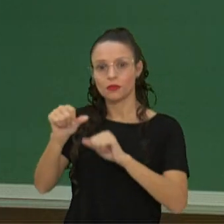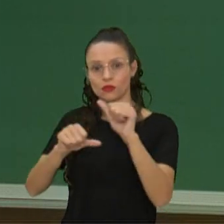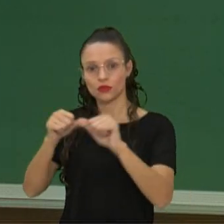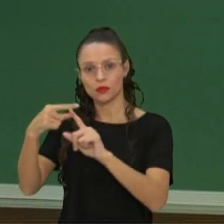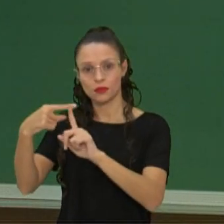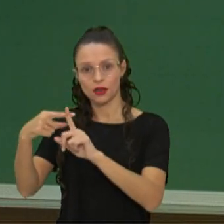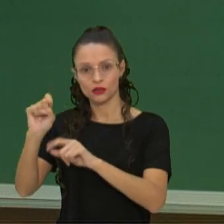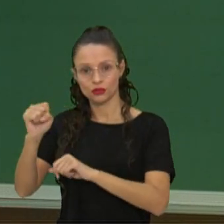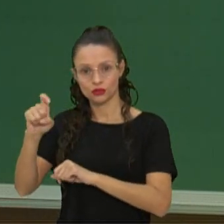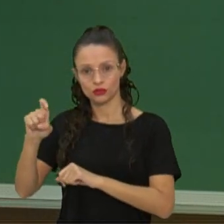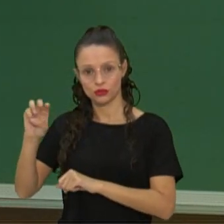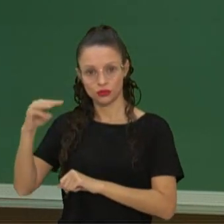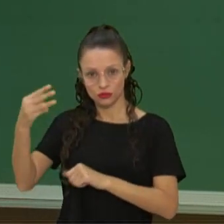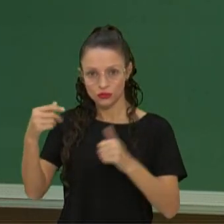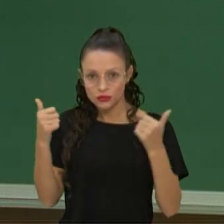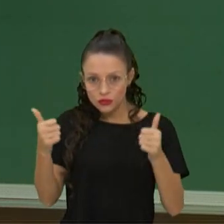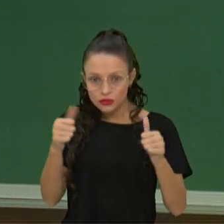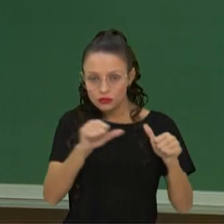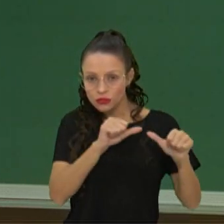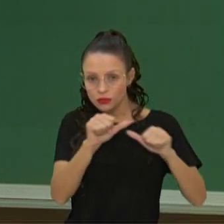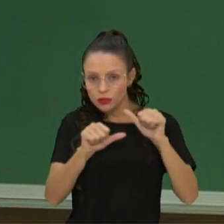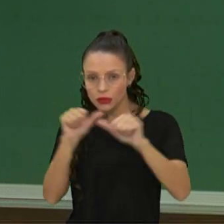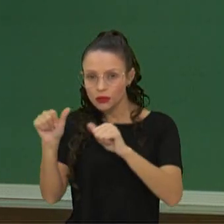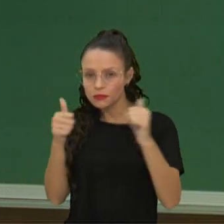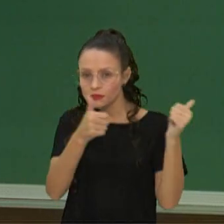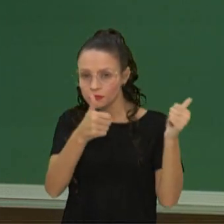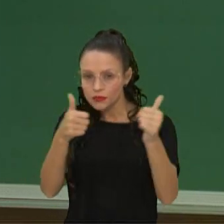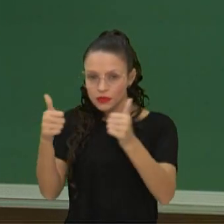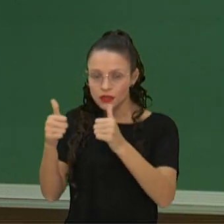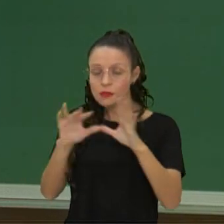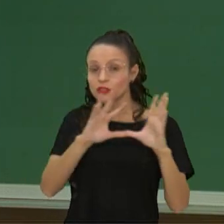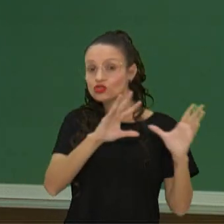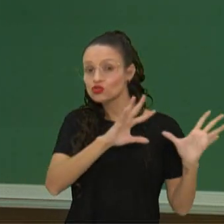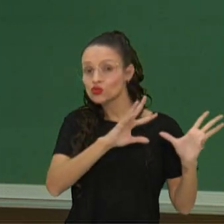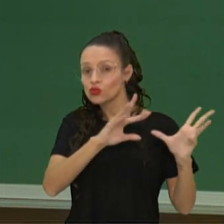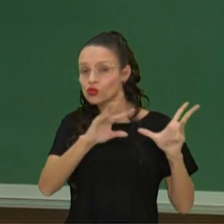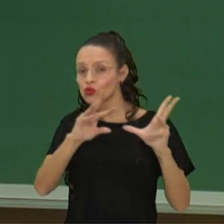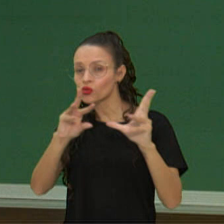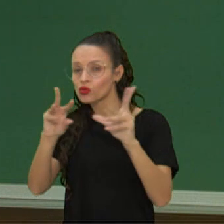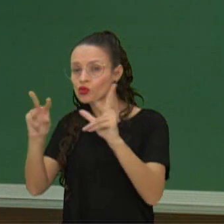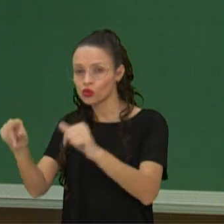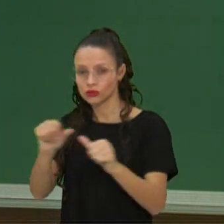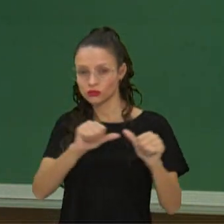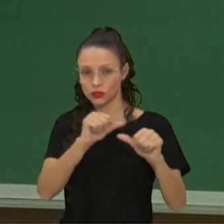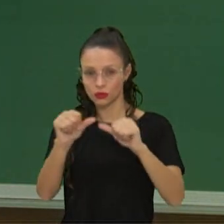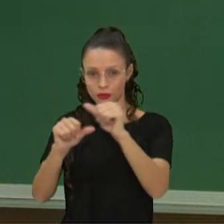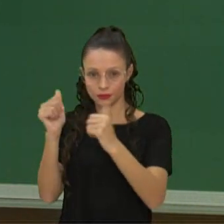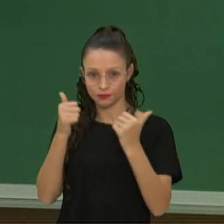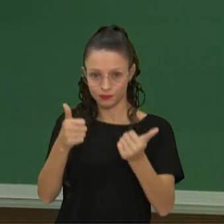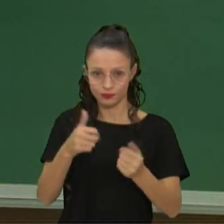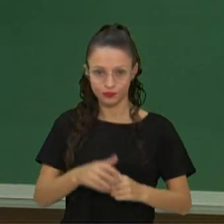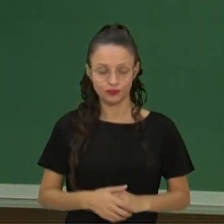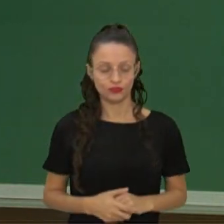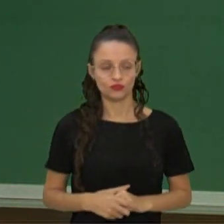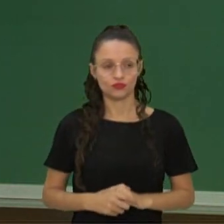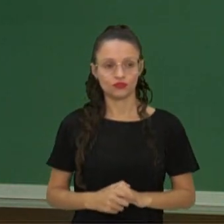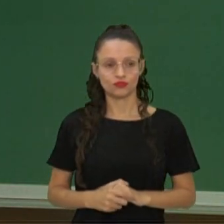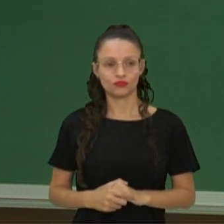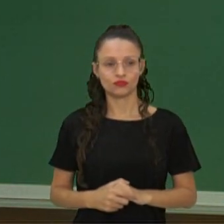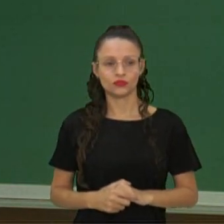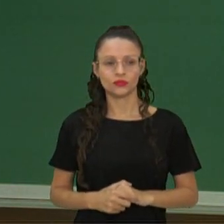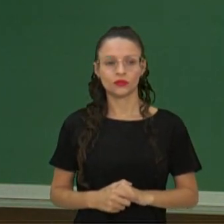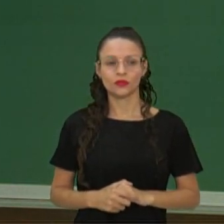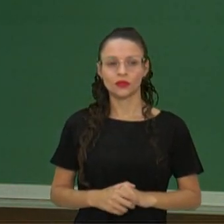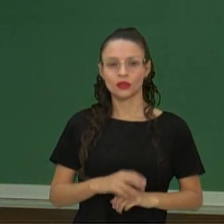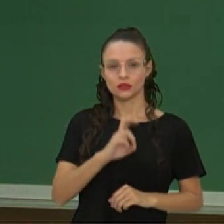ao cubo. Certo? Troquei os sinais? Beleza, mas tem que trocar todos. Não deixe nenhum sinal de fora, tá?